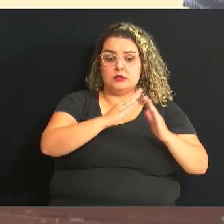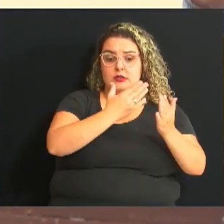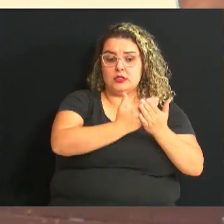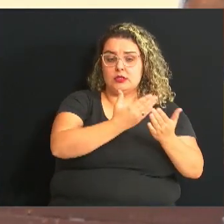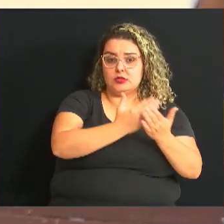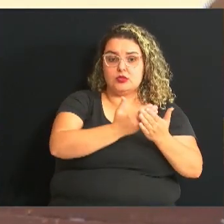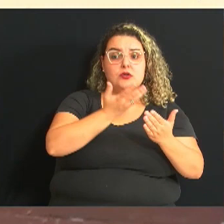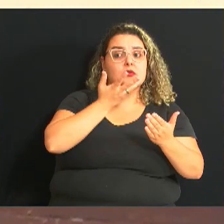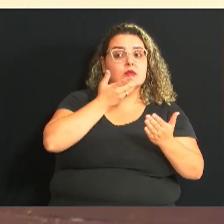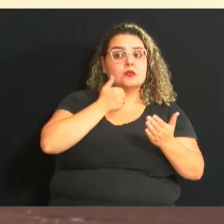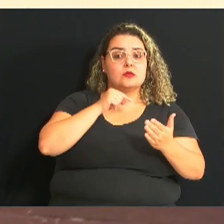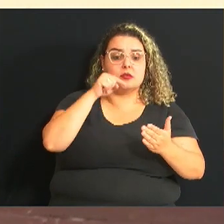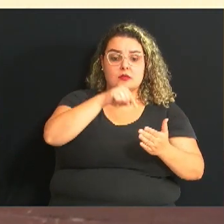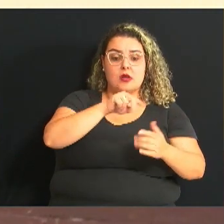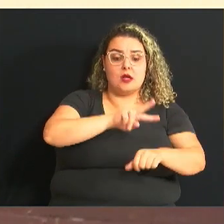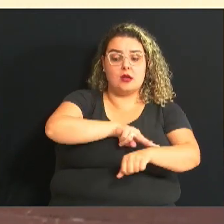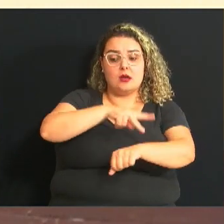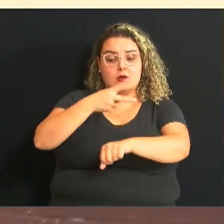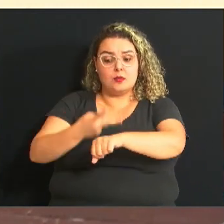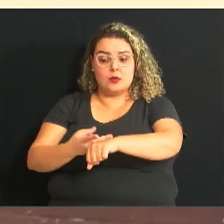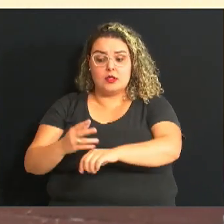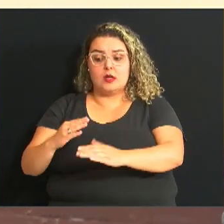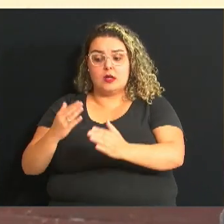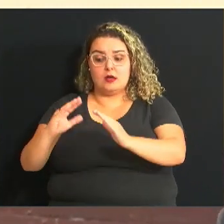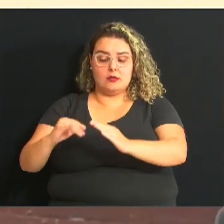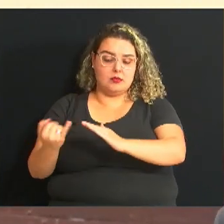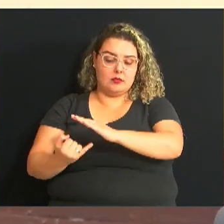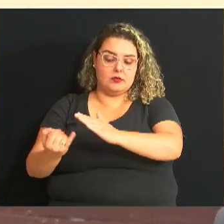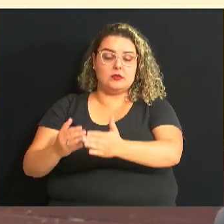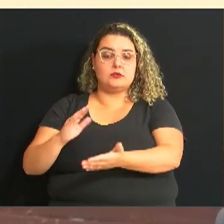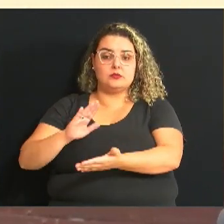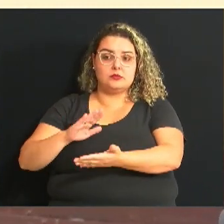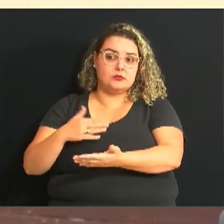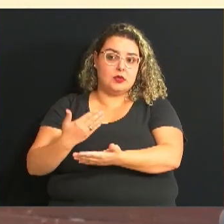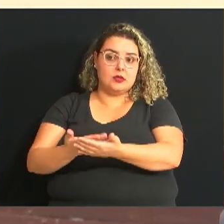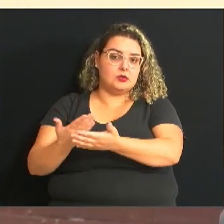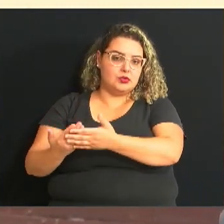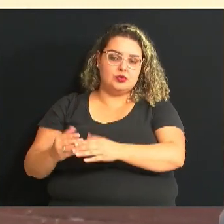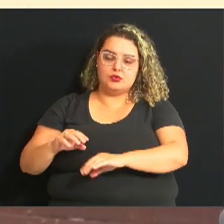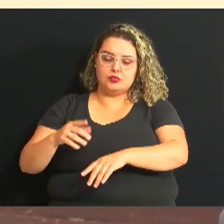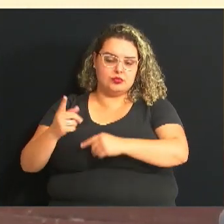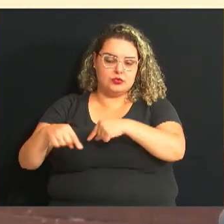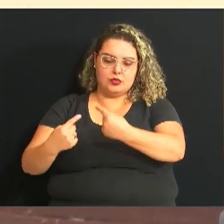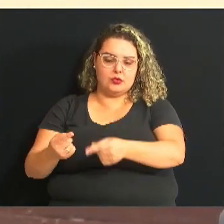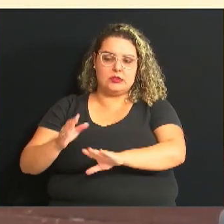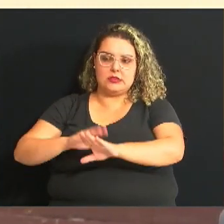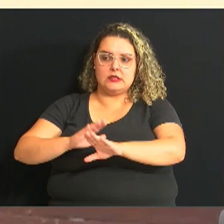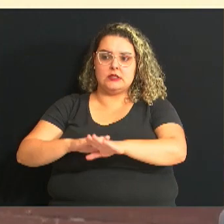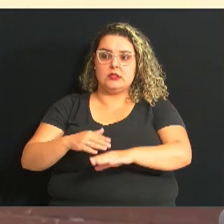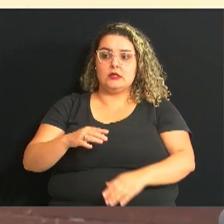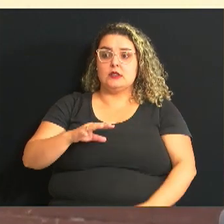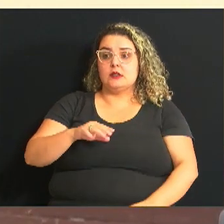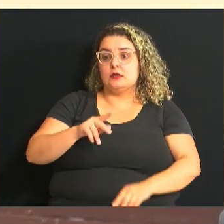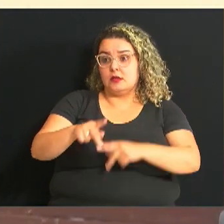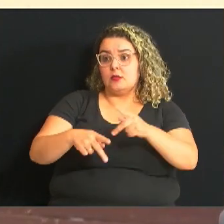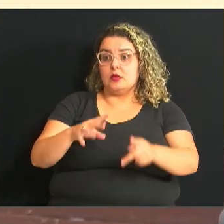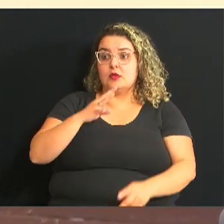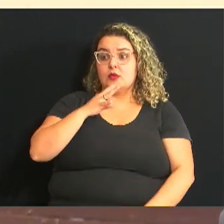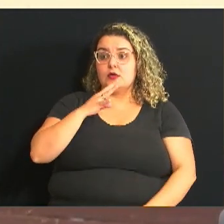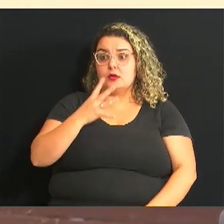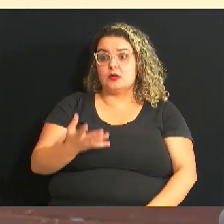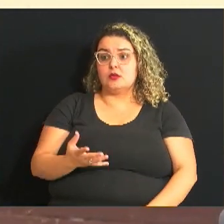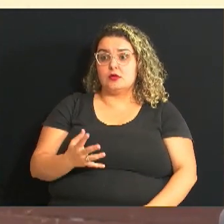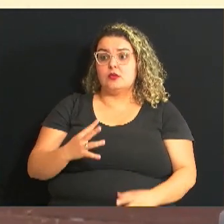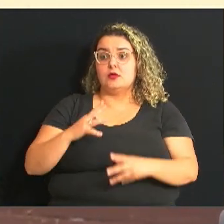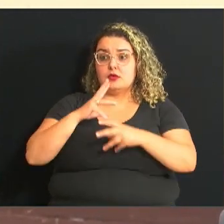extrema importância. Vamos falar desse que a população conhece bem, né, desse tipo de serviço que é de